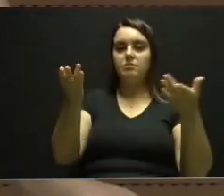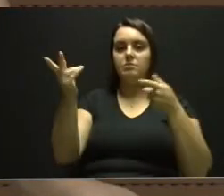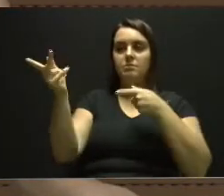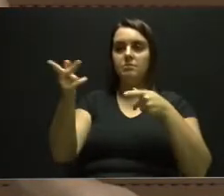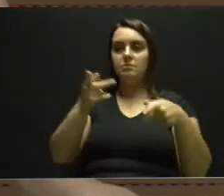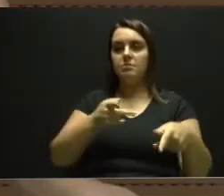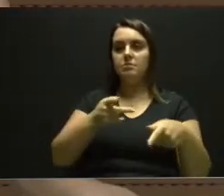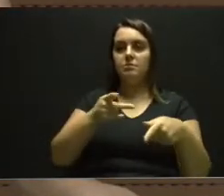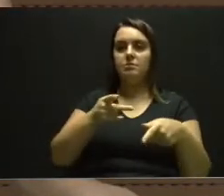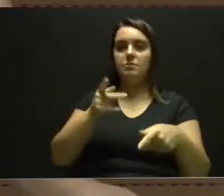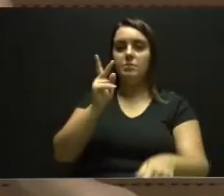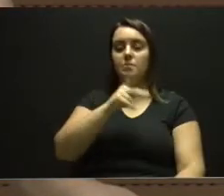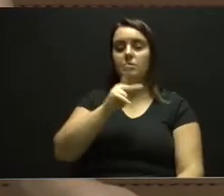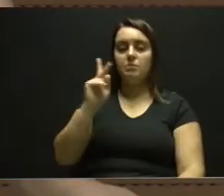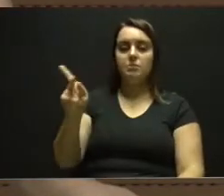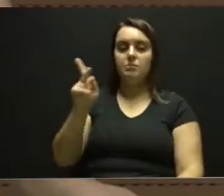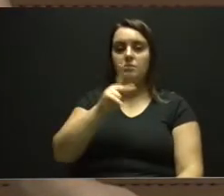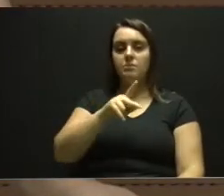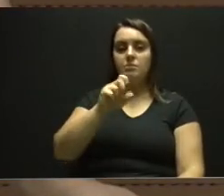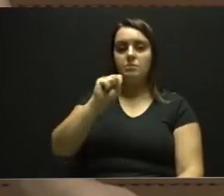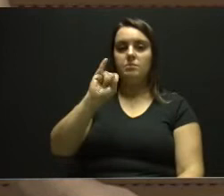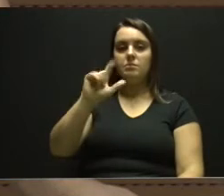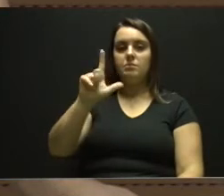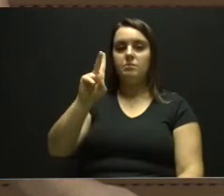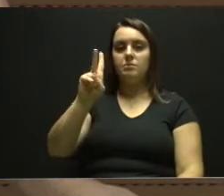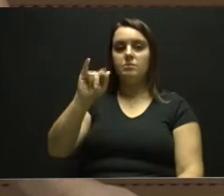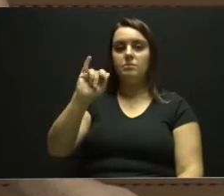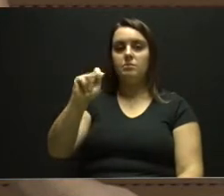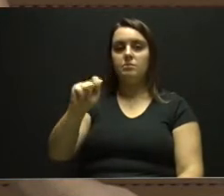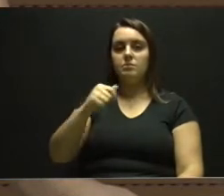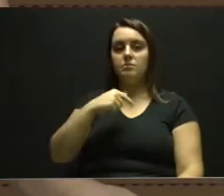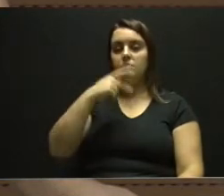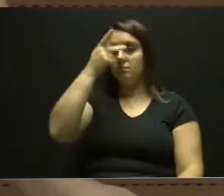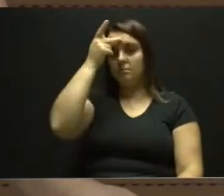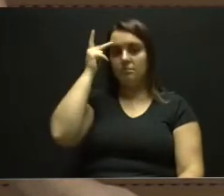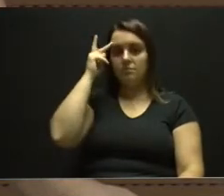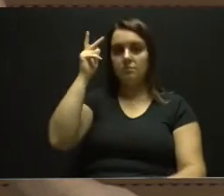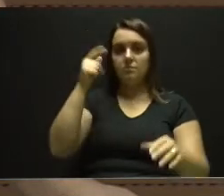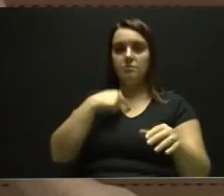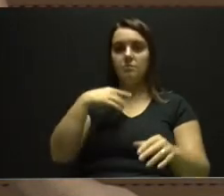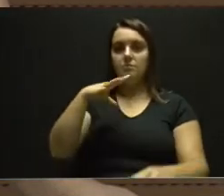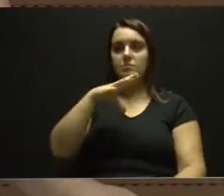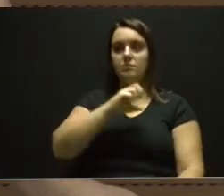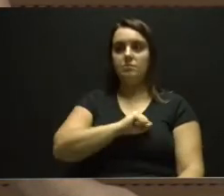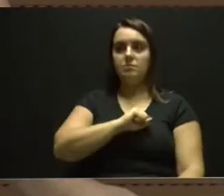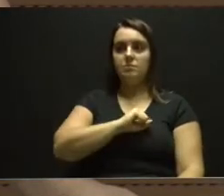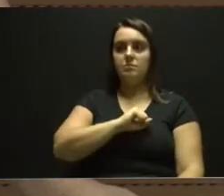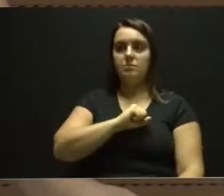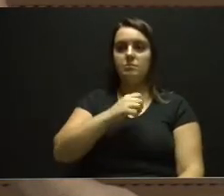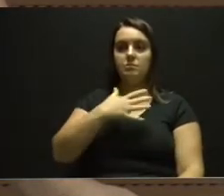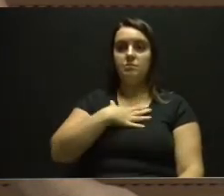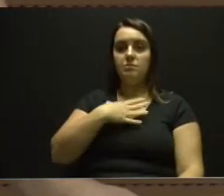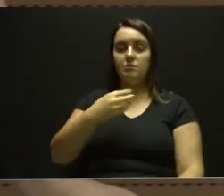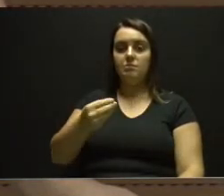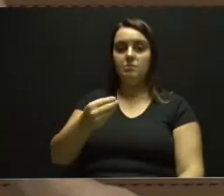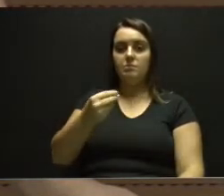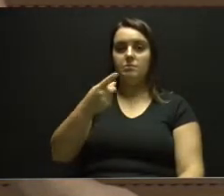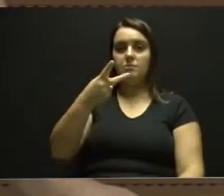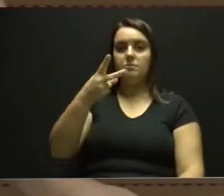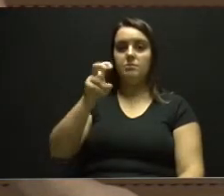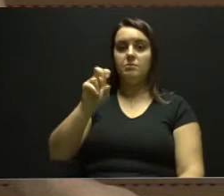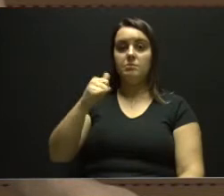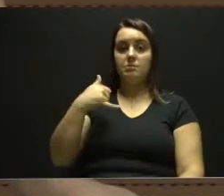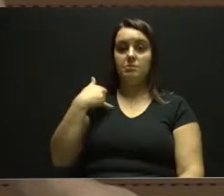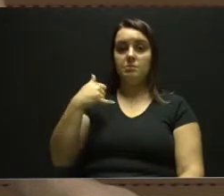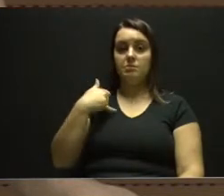sílvia né uma pessoa que eu amo eu faço parte dessa trajetória a minha filha de 25 anos foi